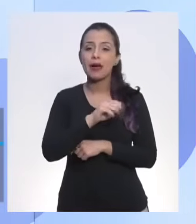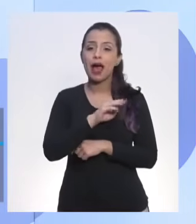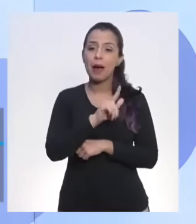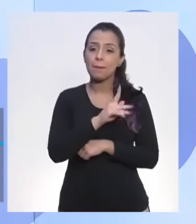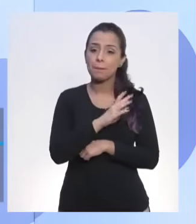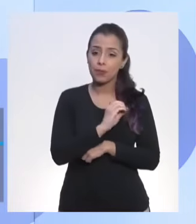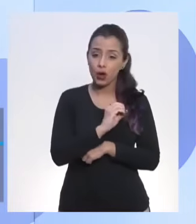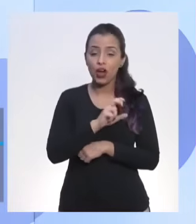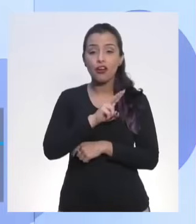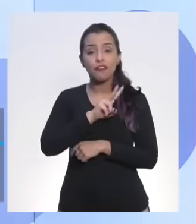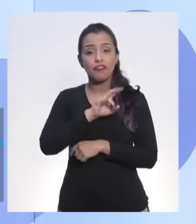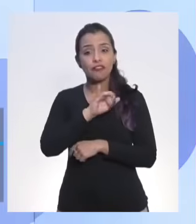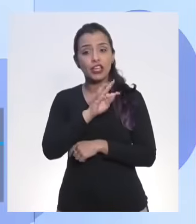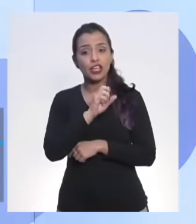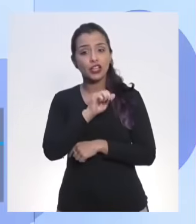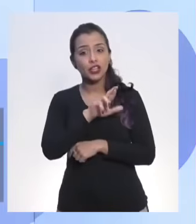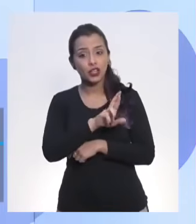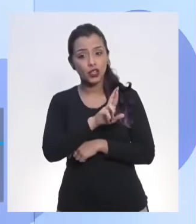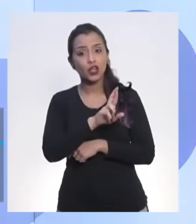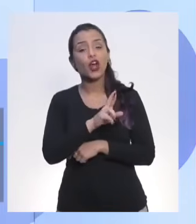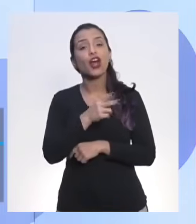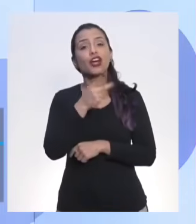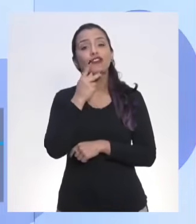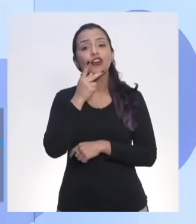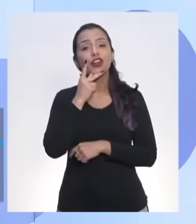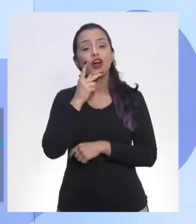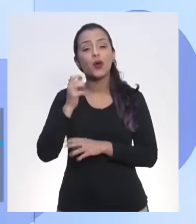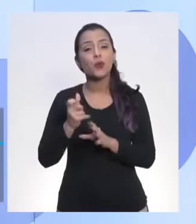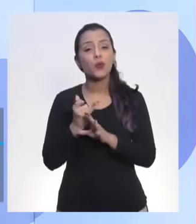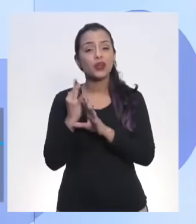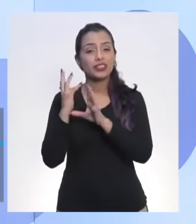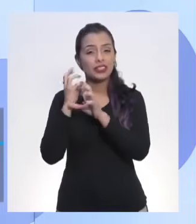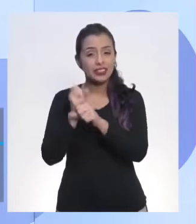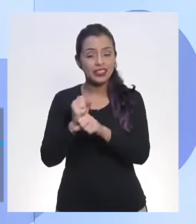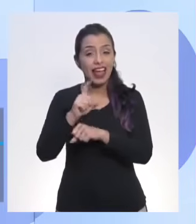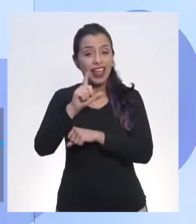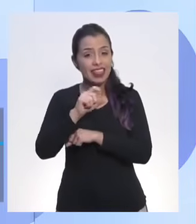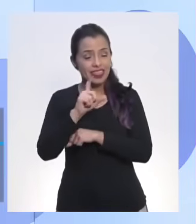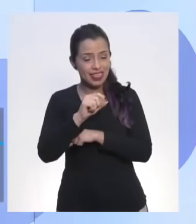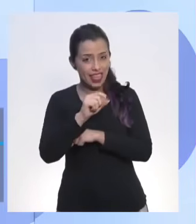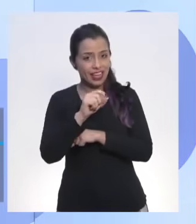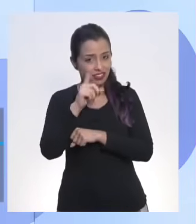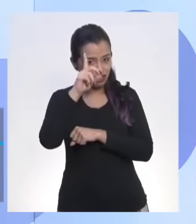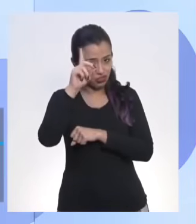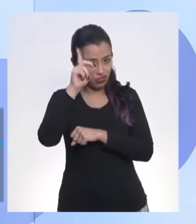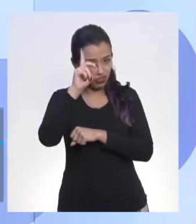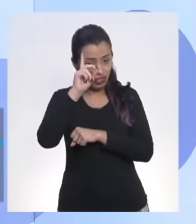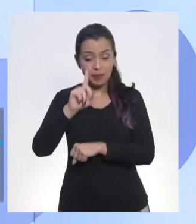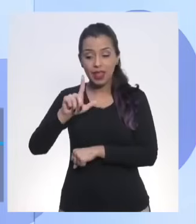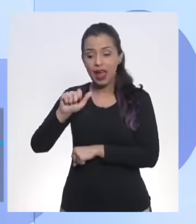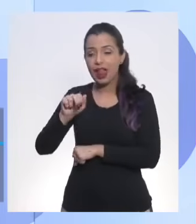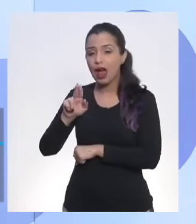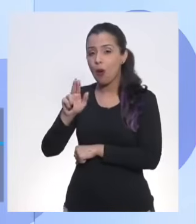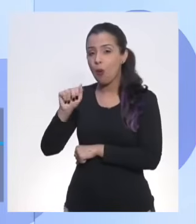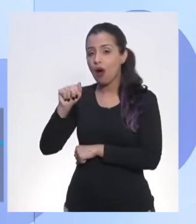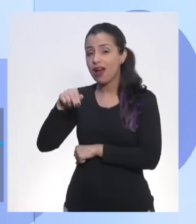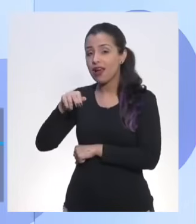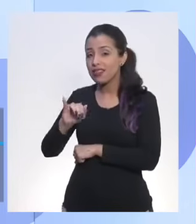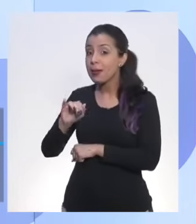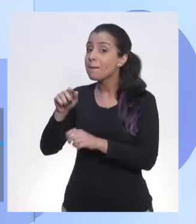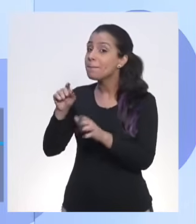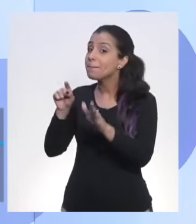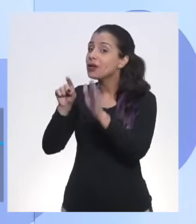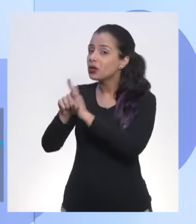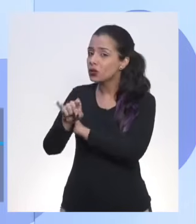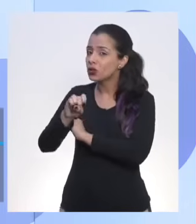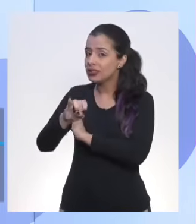Victor, afirmaram que são 10 dias. A Lauane, ela perguntou se são 10 dias.